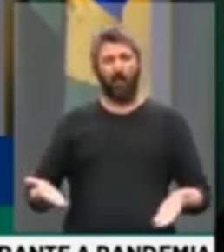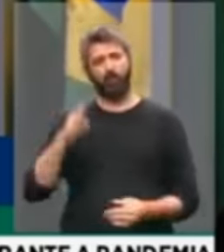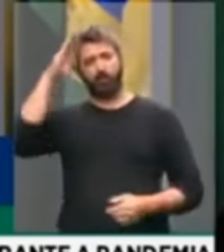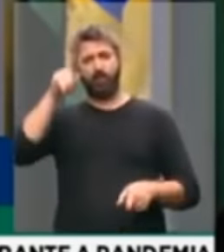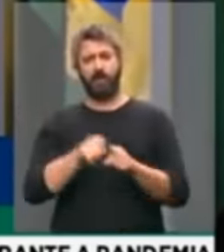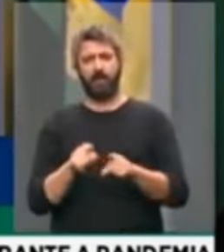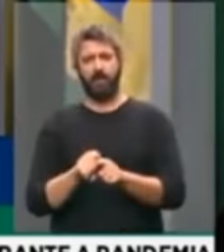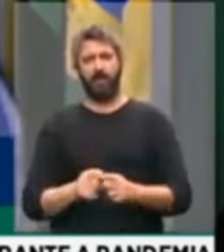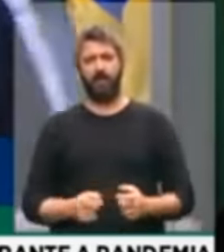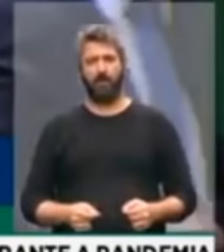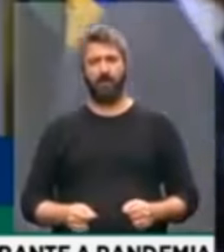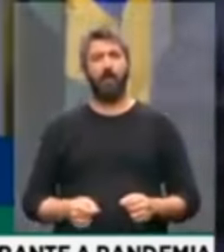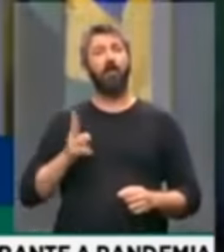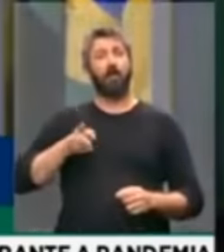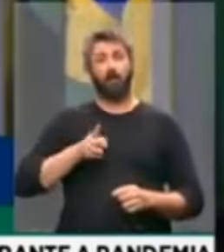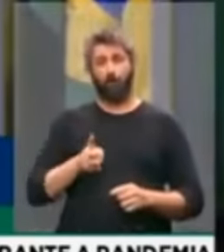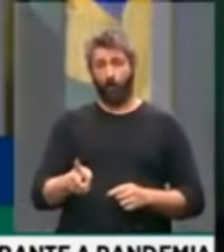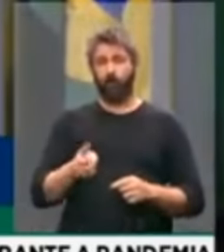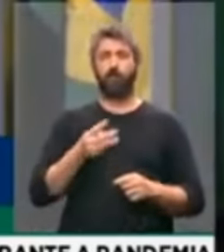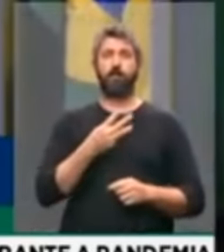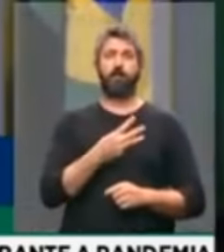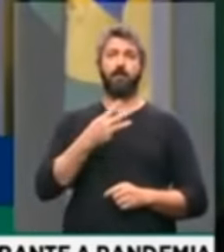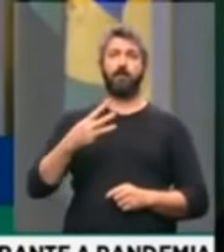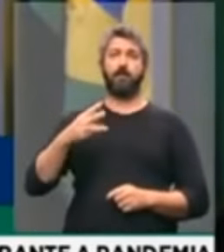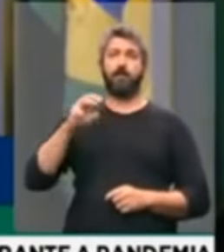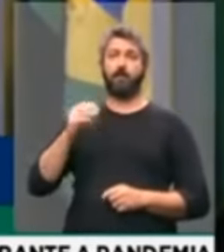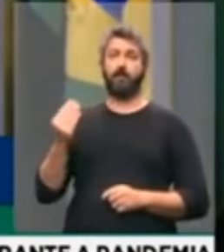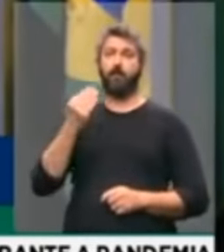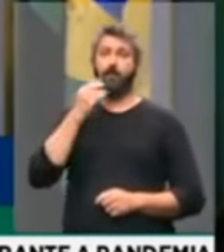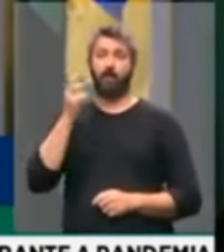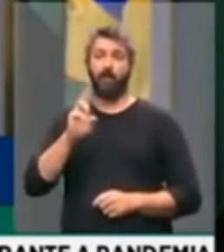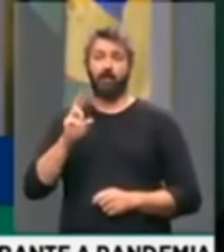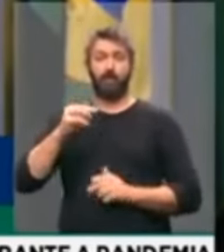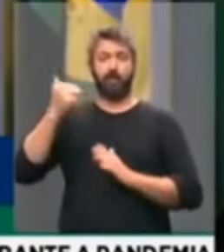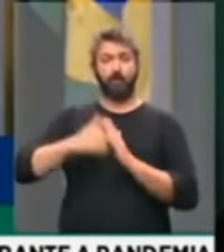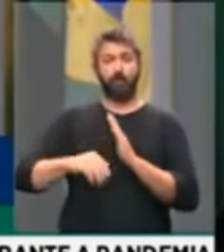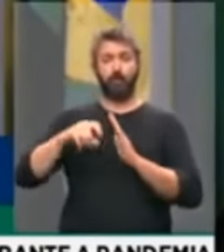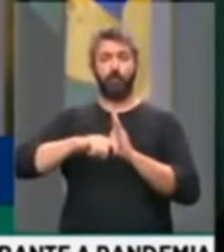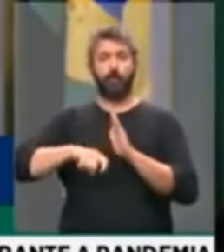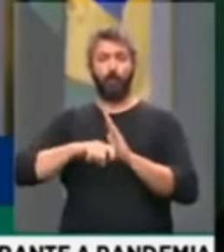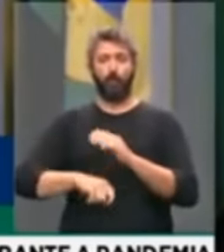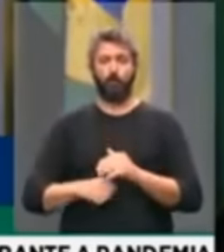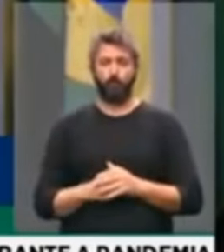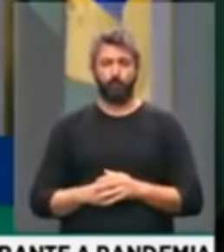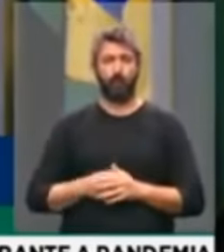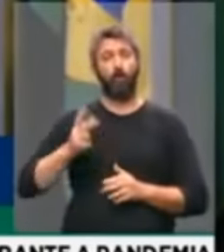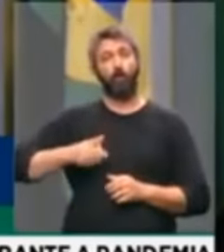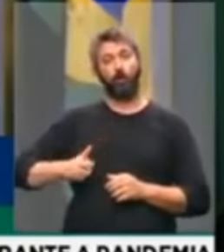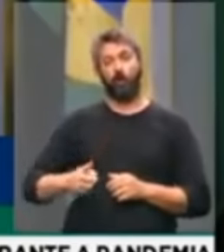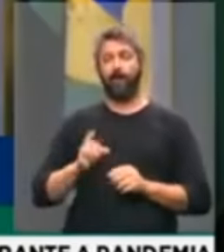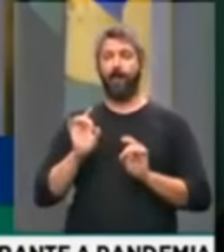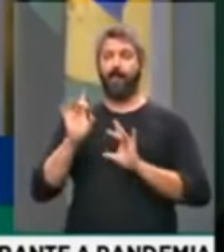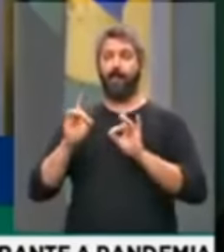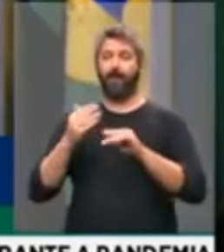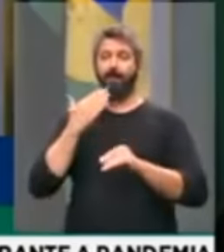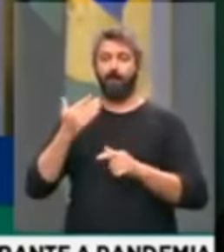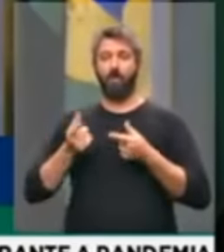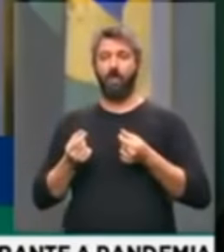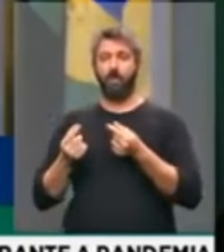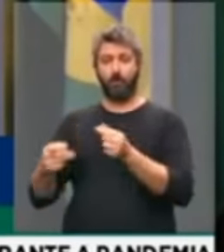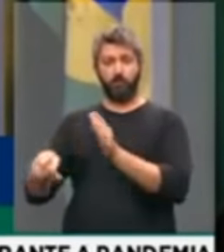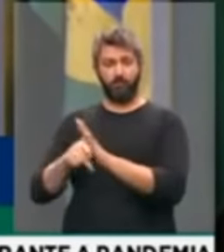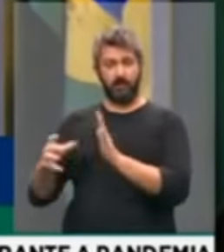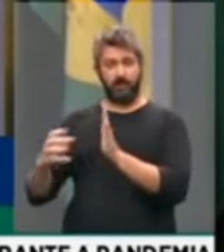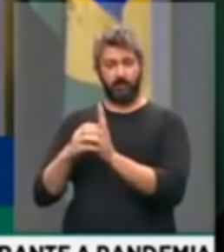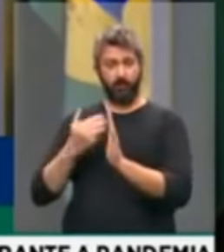hoje no governo bolsonaro continuo 330 milhões de reais em renúncias fiscais continuam os privilégios da elite do funcionalismo